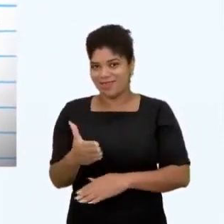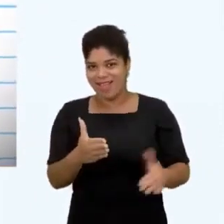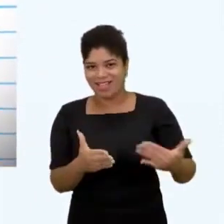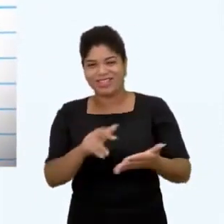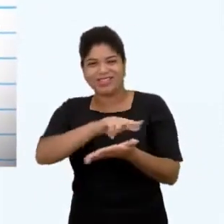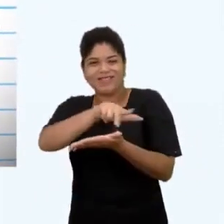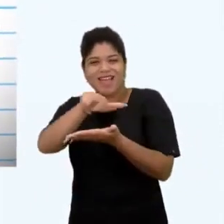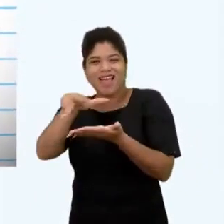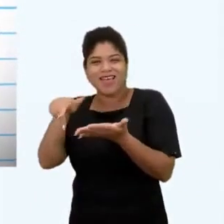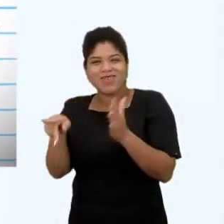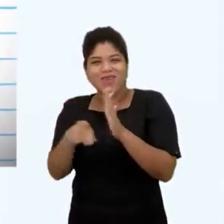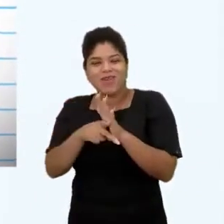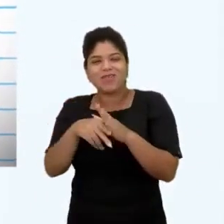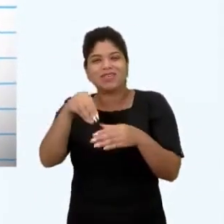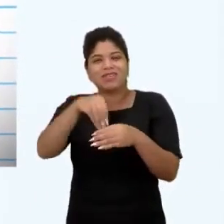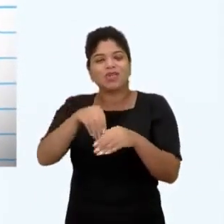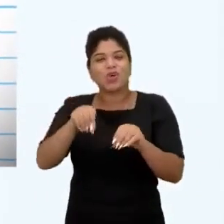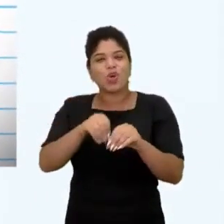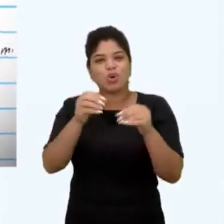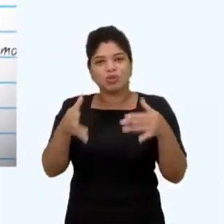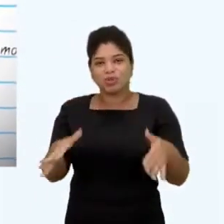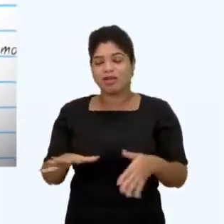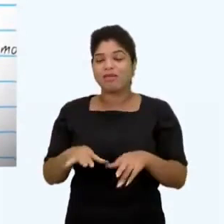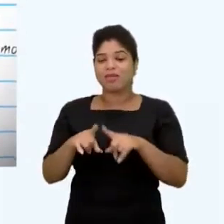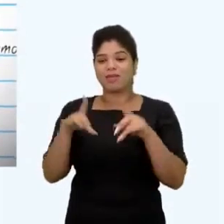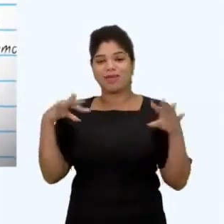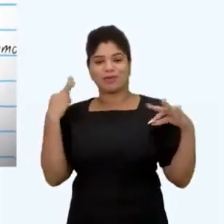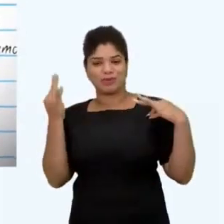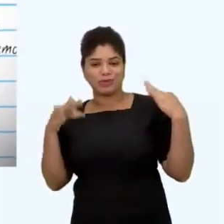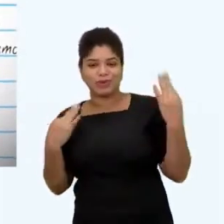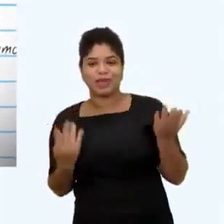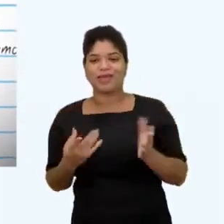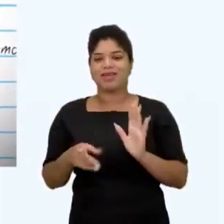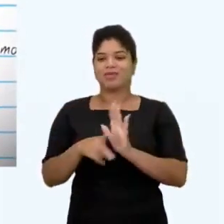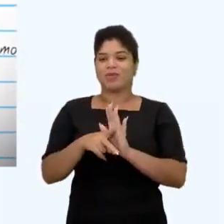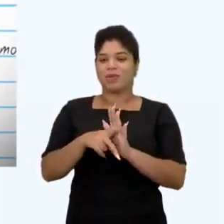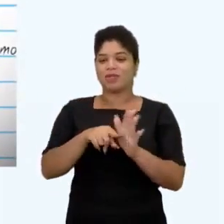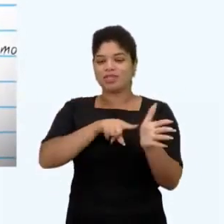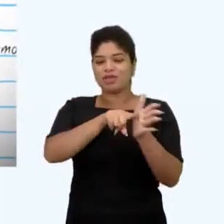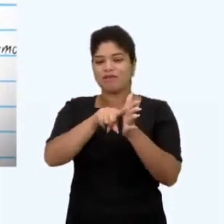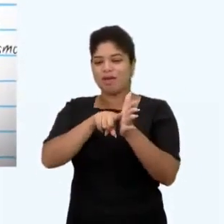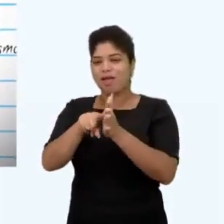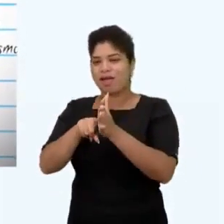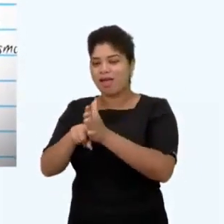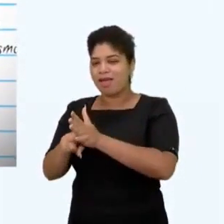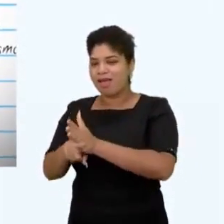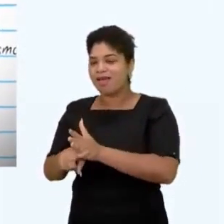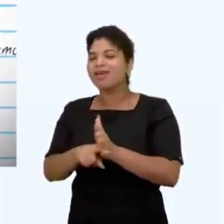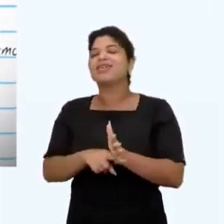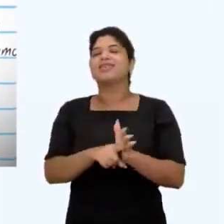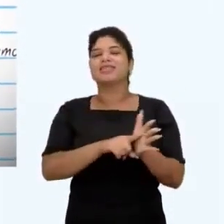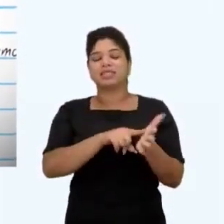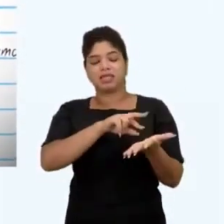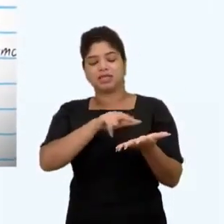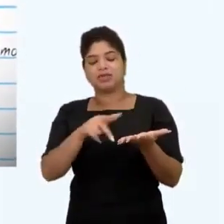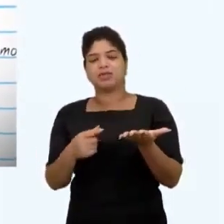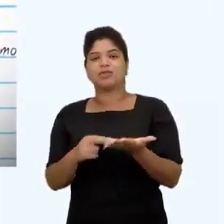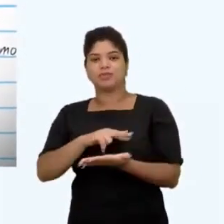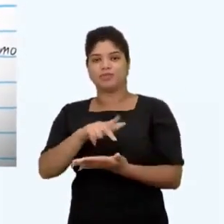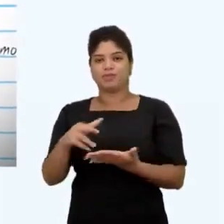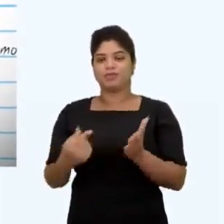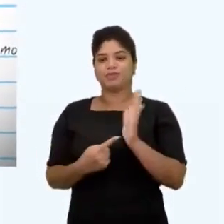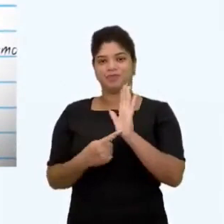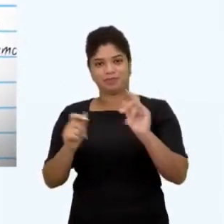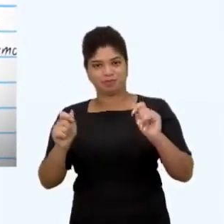gestão sustentável da pesca, aquicultura e turismo e a minimização e enfrentamento dos impactos da acidificação dos oceanos.